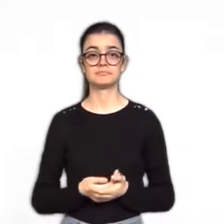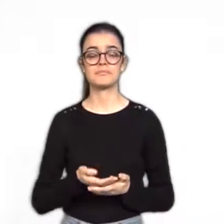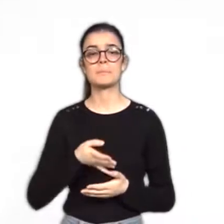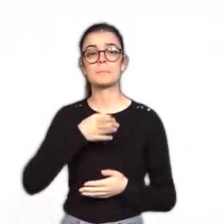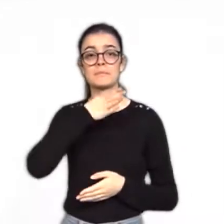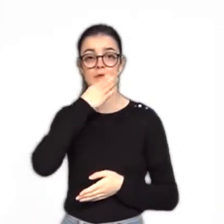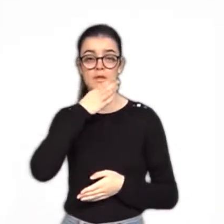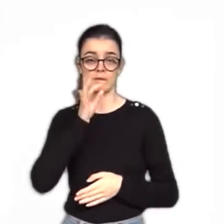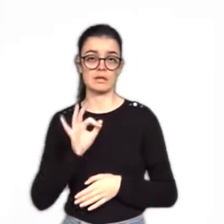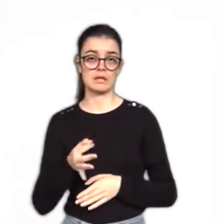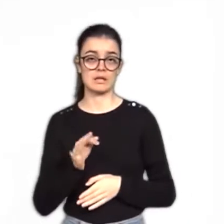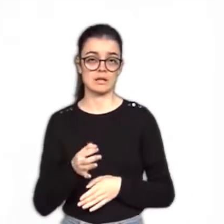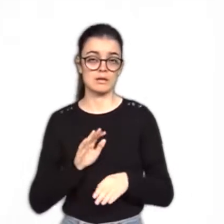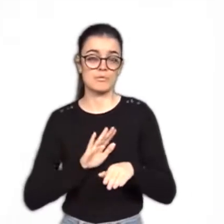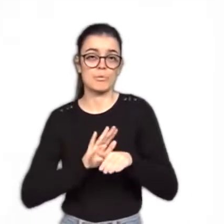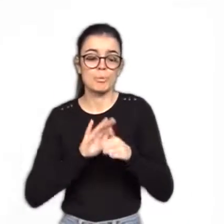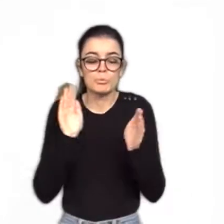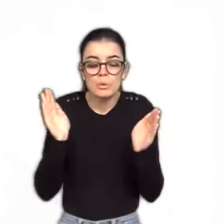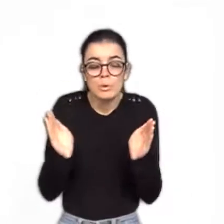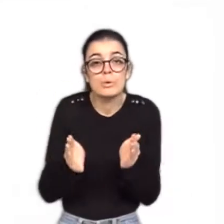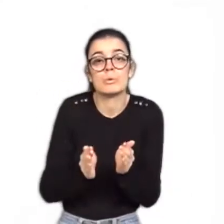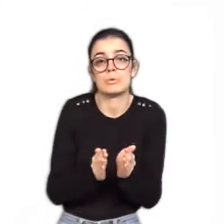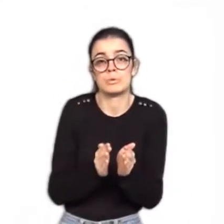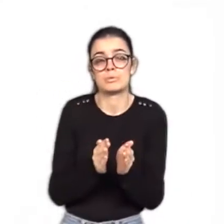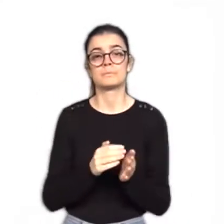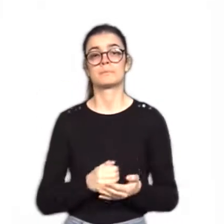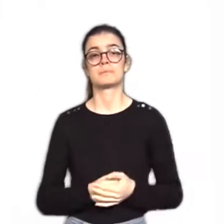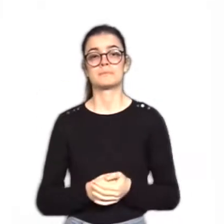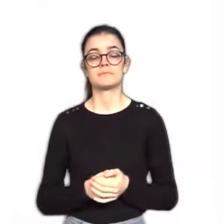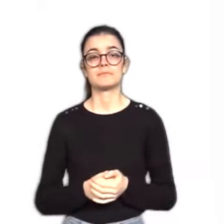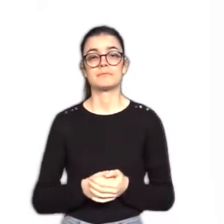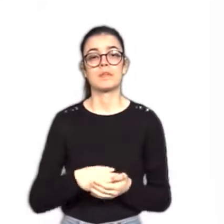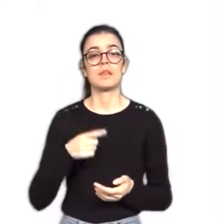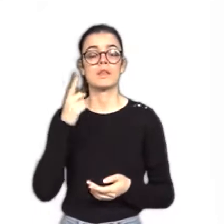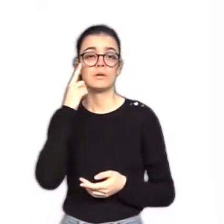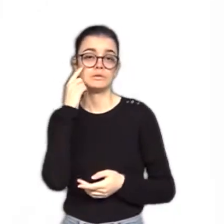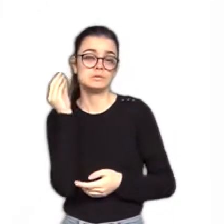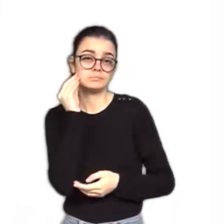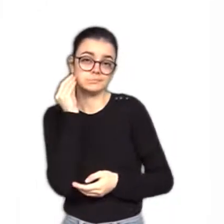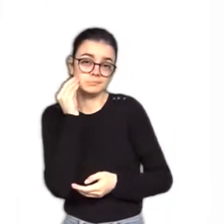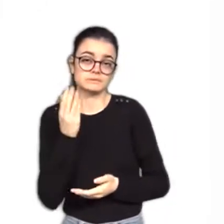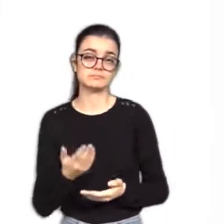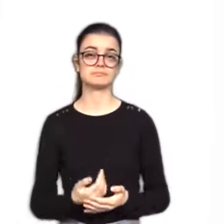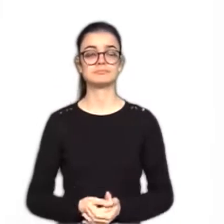E assim ficou conhecido. O comboio de lata, de tão pequeno que era.